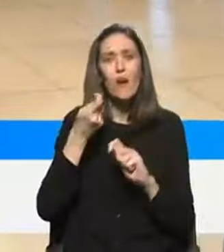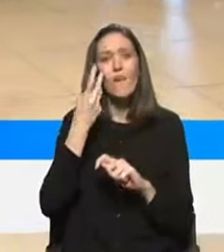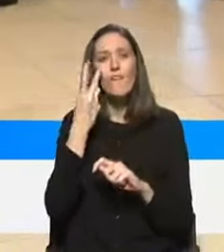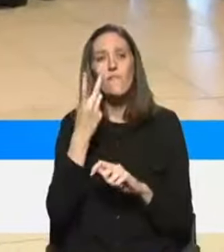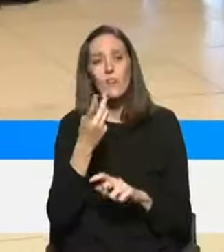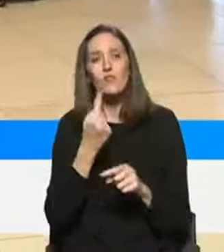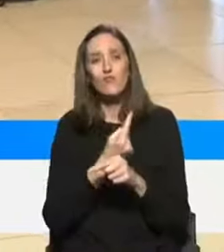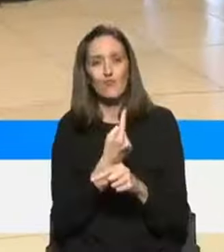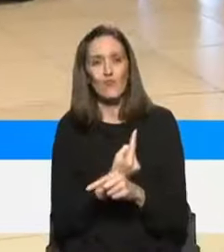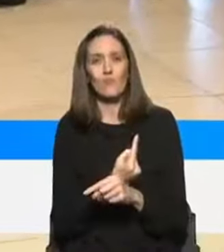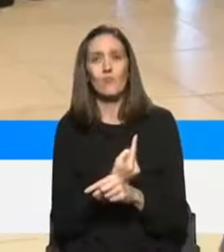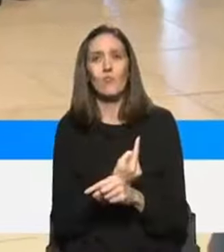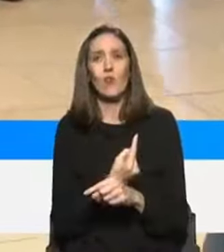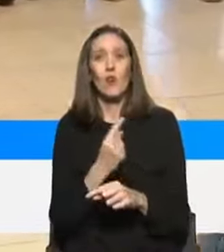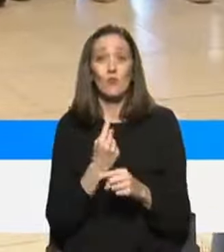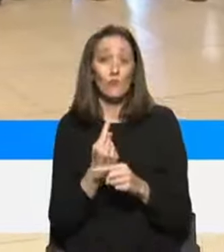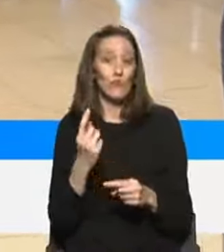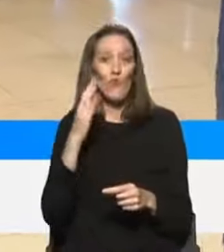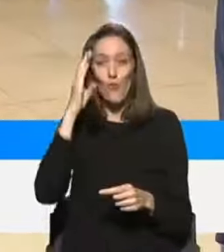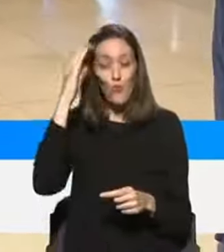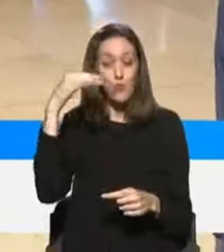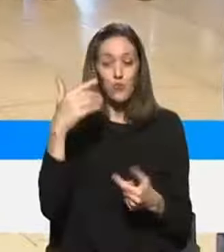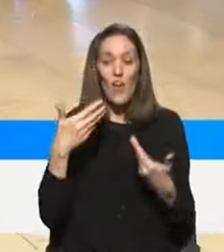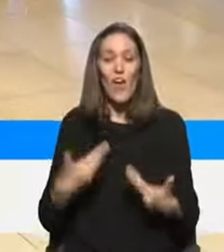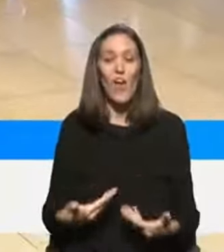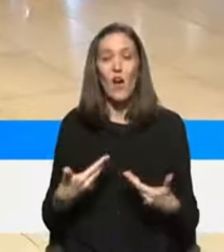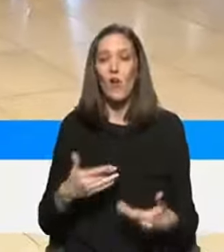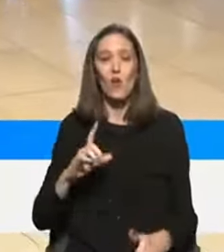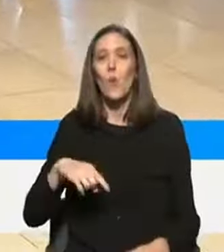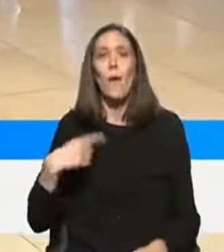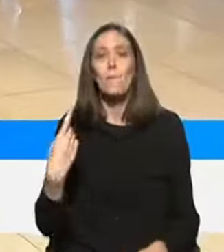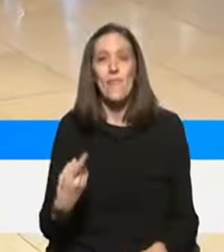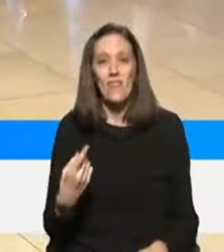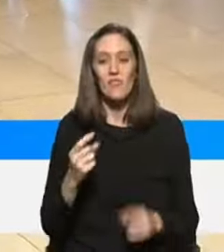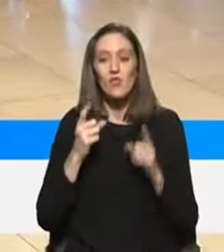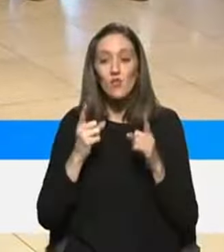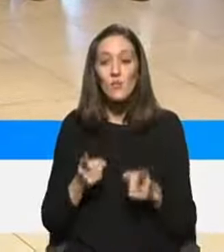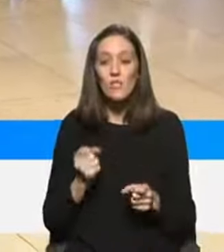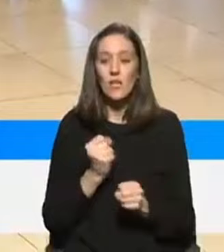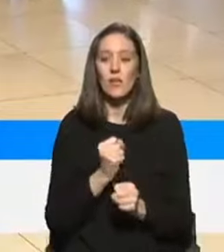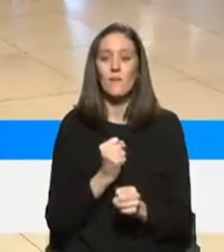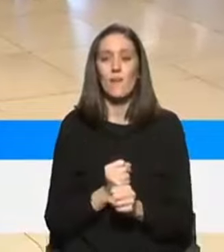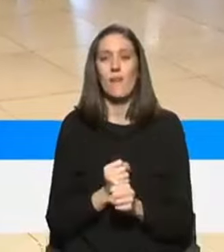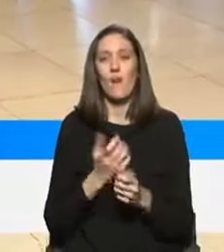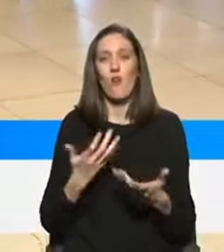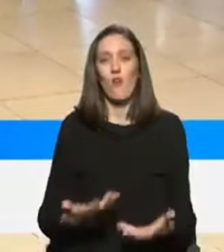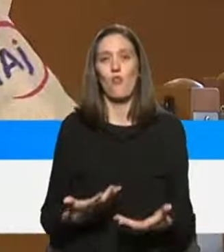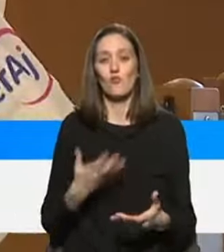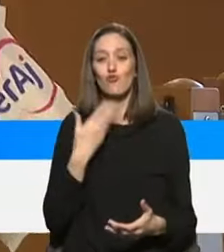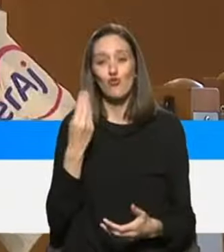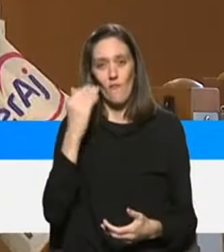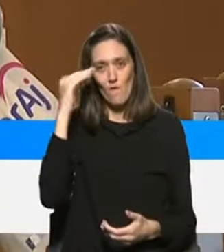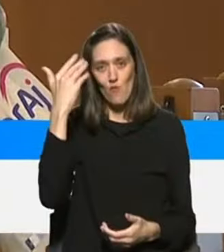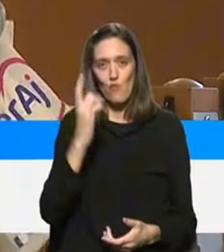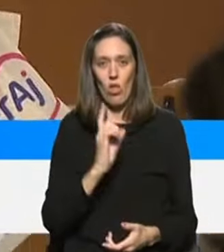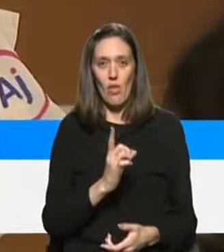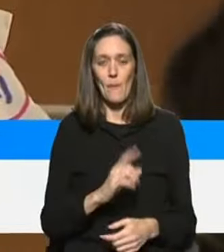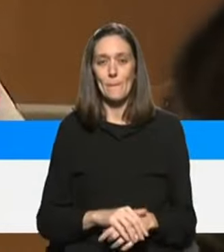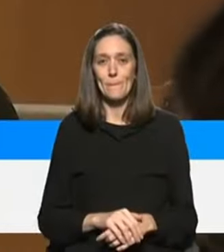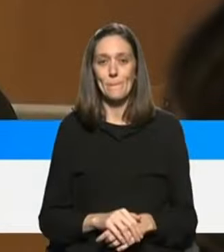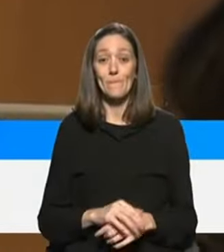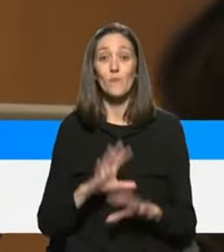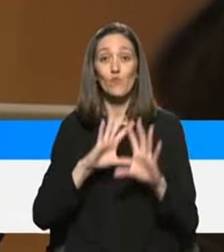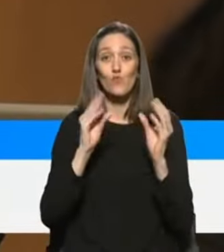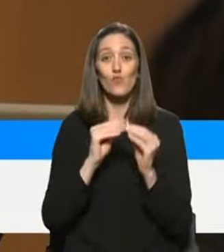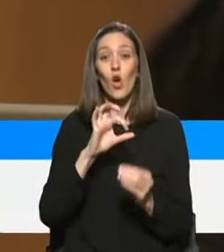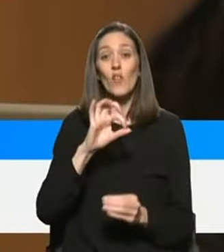realmente, porque para mim eu digo que o futuro é agora, não pode ser para amanhã, temos que começar a trabalhar e o jovem é o futuro. Ao todo são